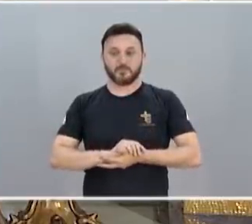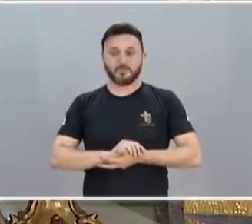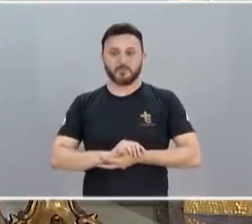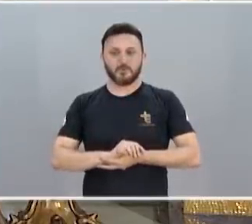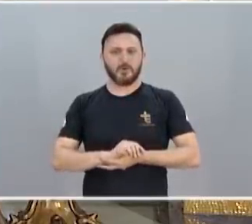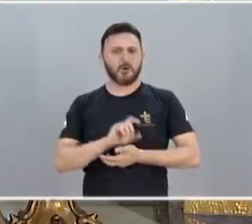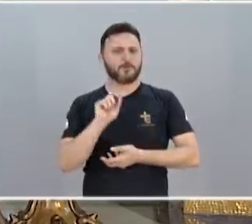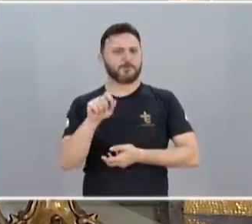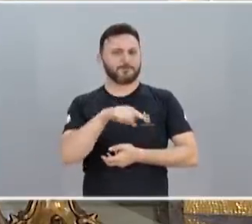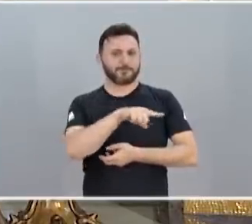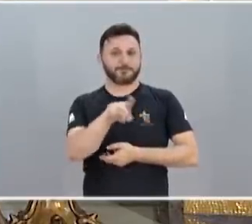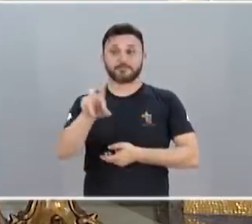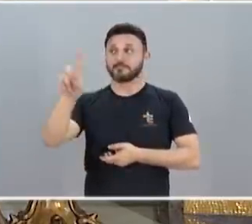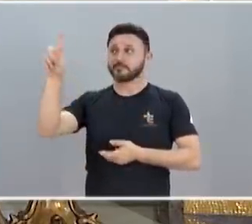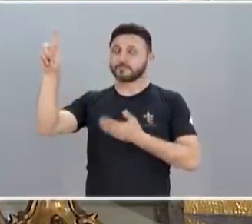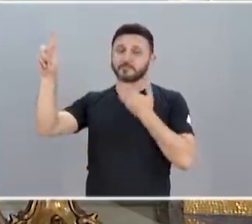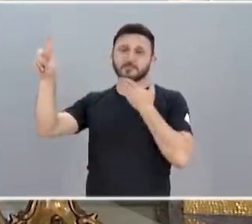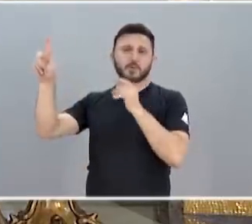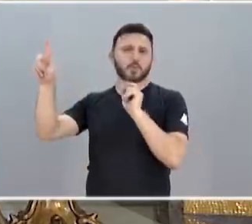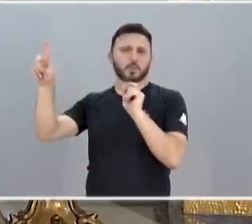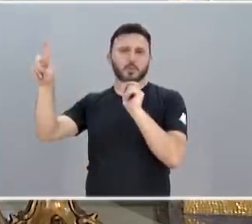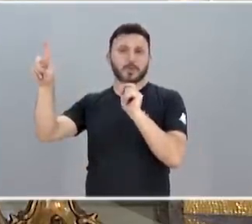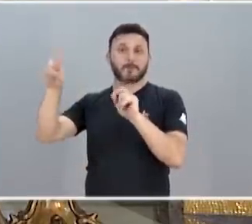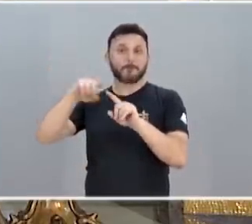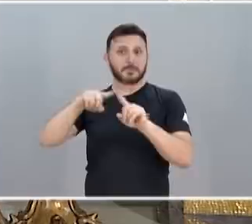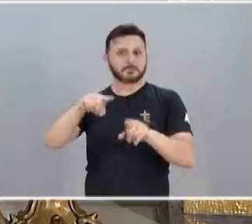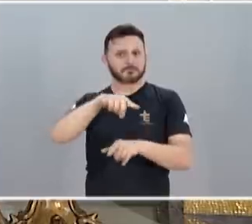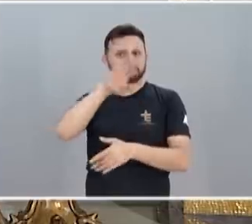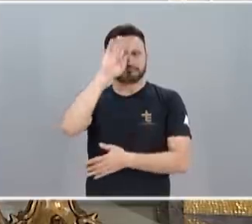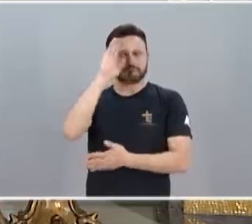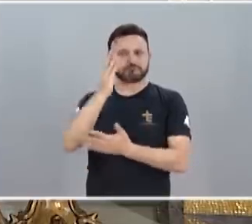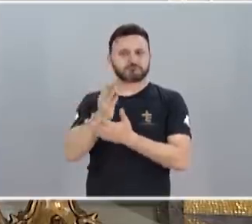O que você quer pedir a Deus? Com confiança.